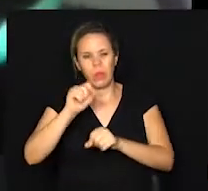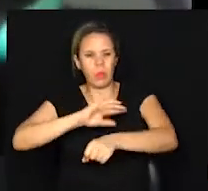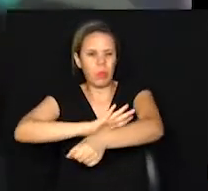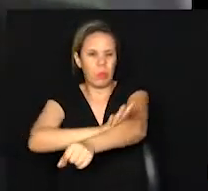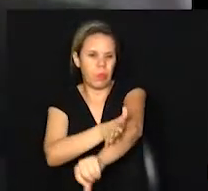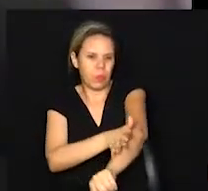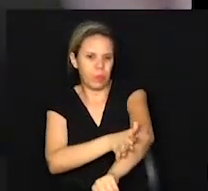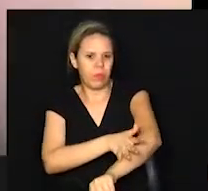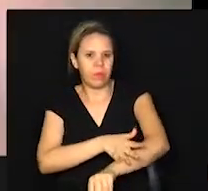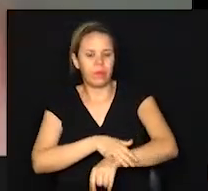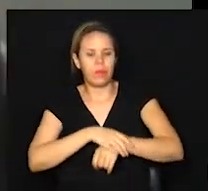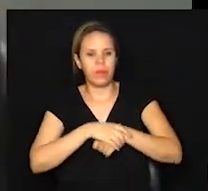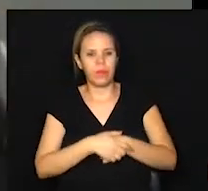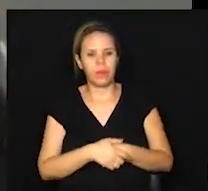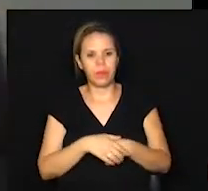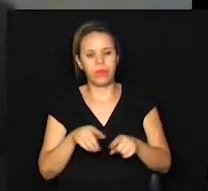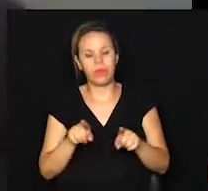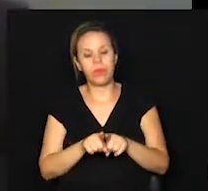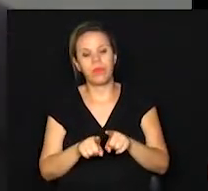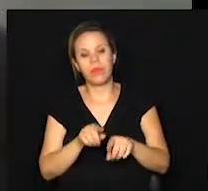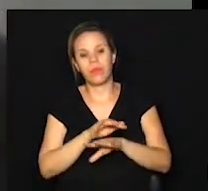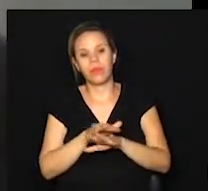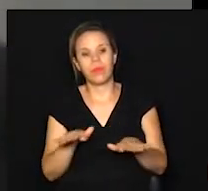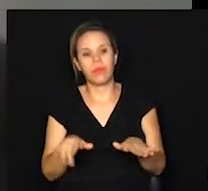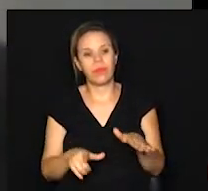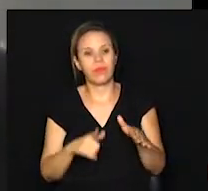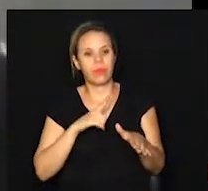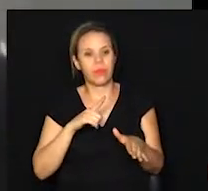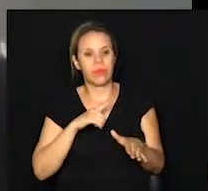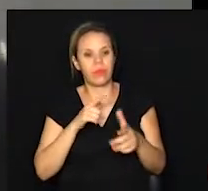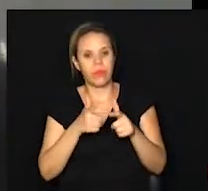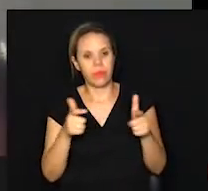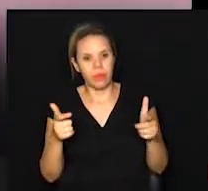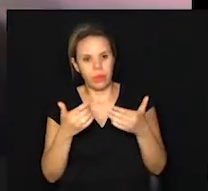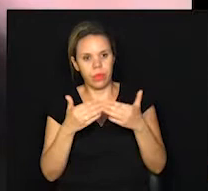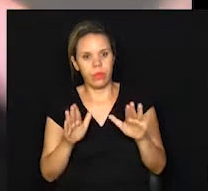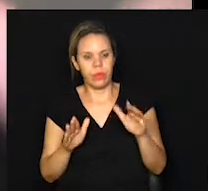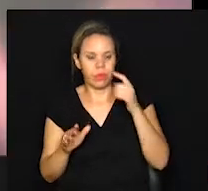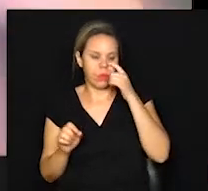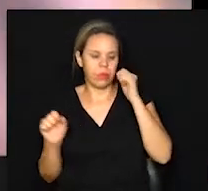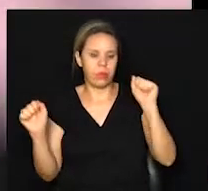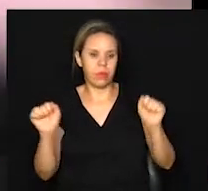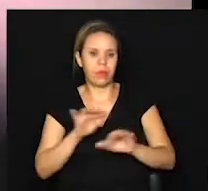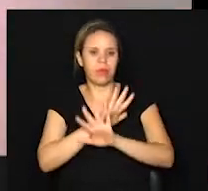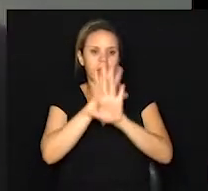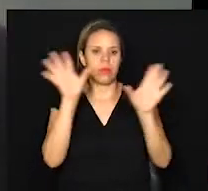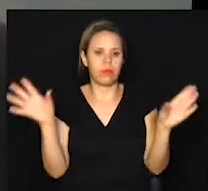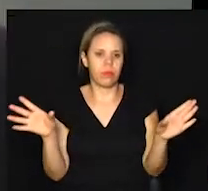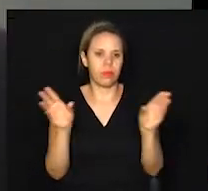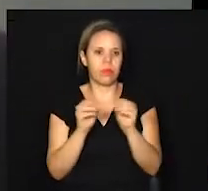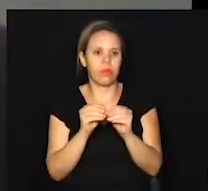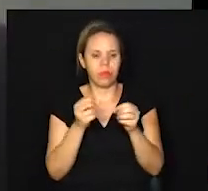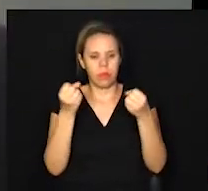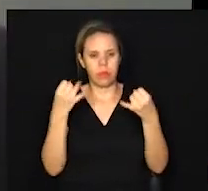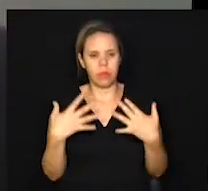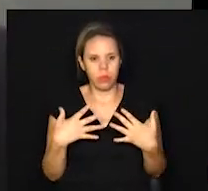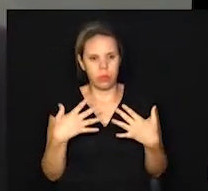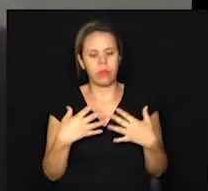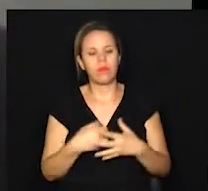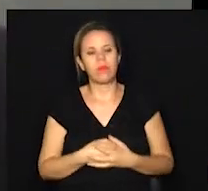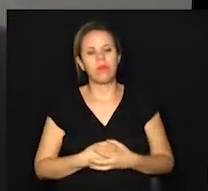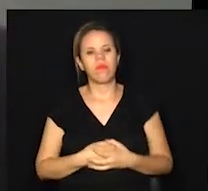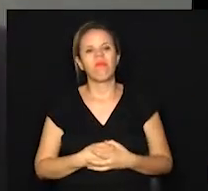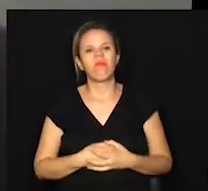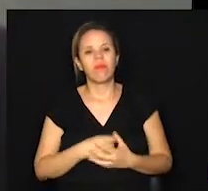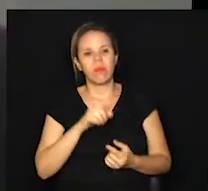racial, mas que acabou tendo um desdobramento. Para esclarecer a história e sendo aqui breve,